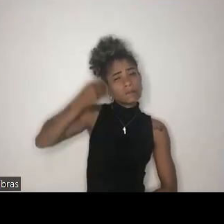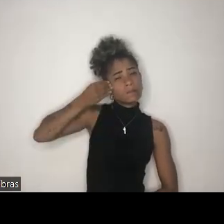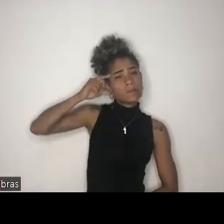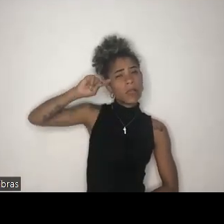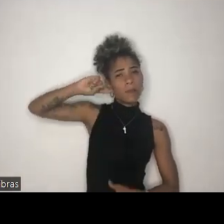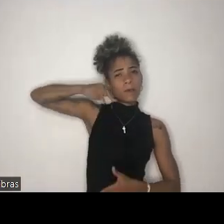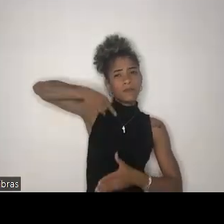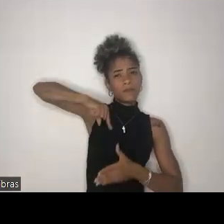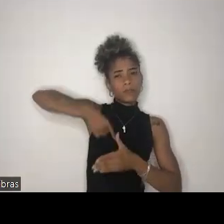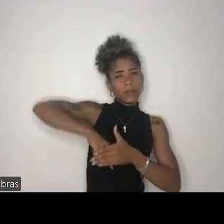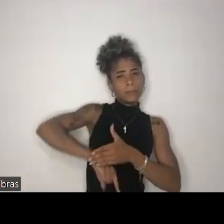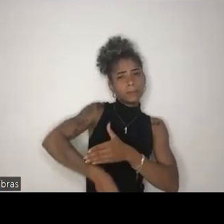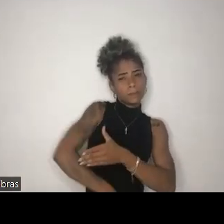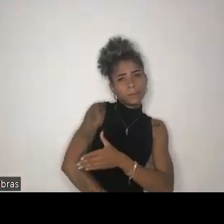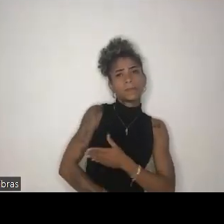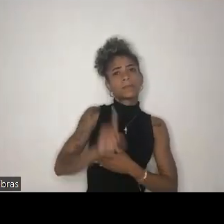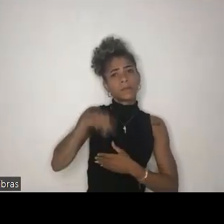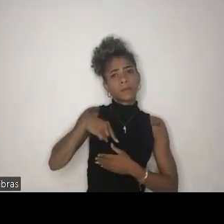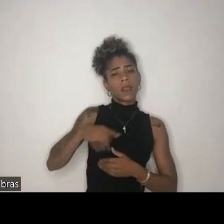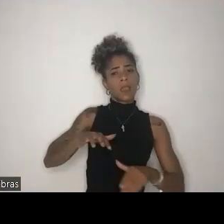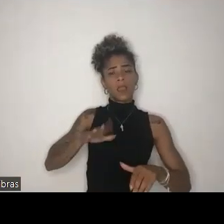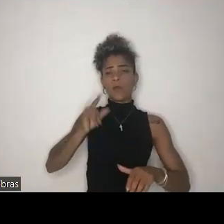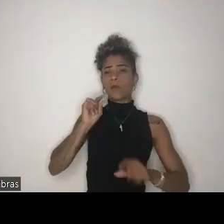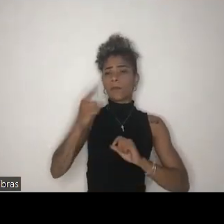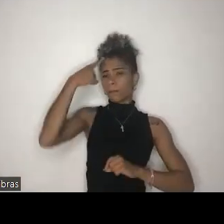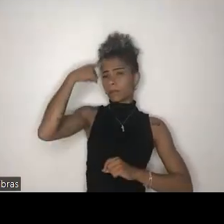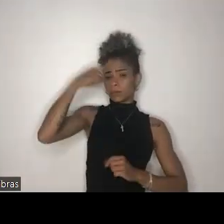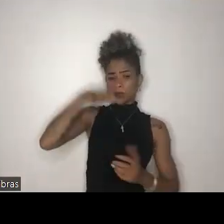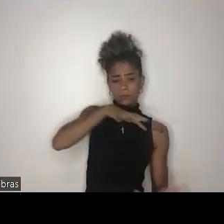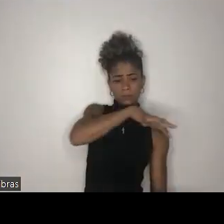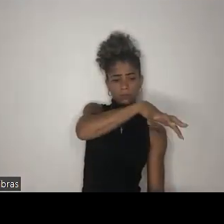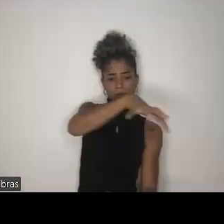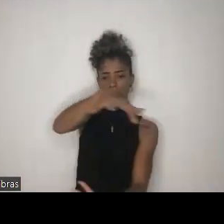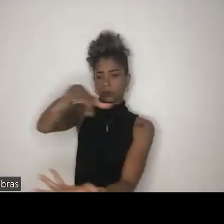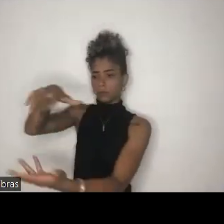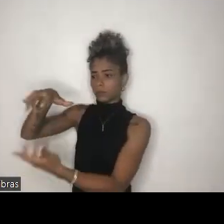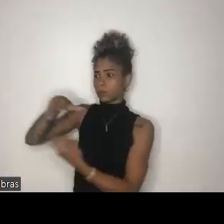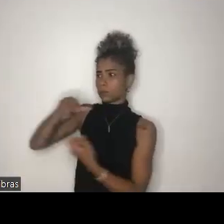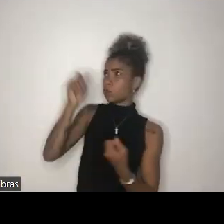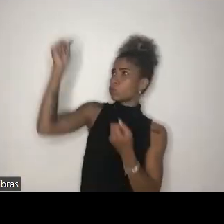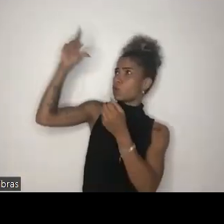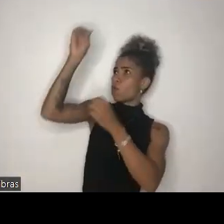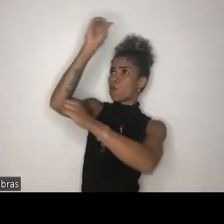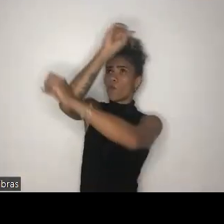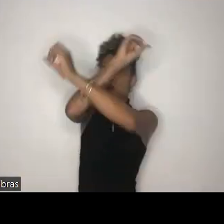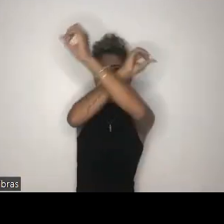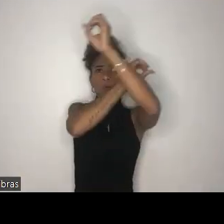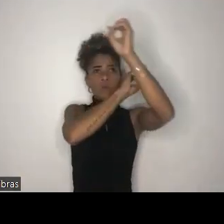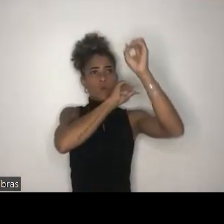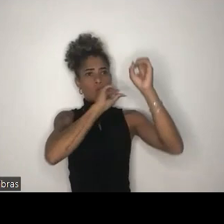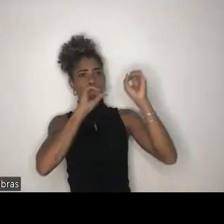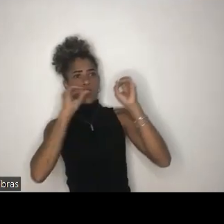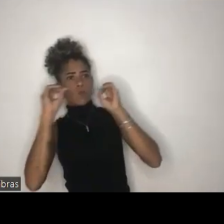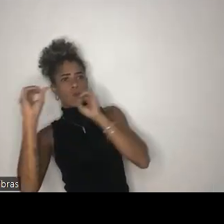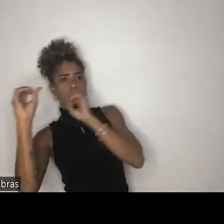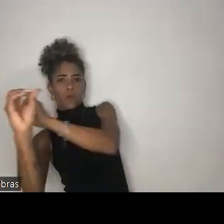a ver com o movimento da Terra no sistema solar né a gente sabe que a terra ela gira que